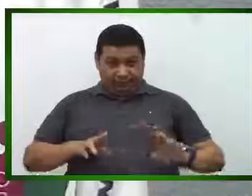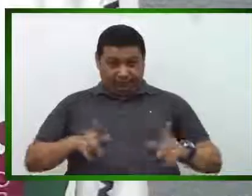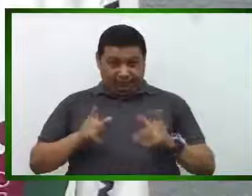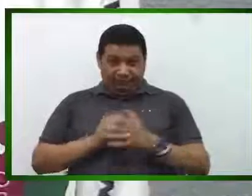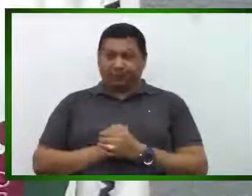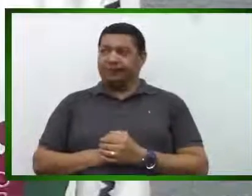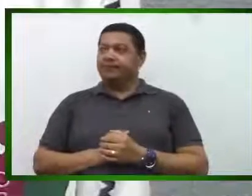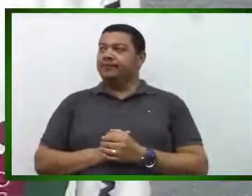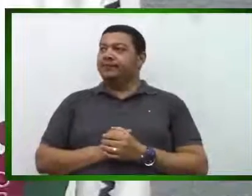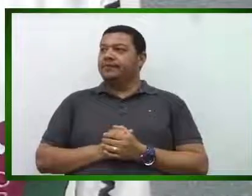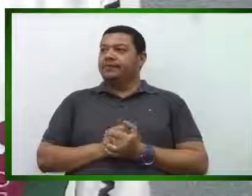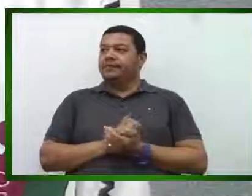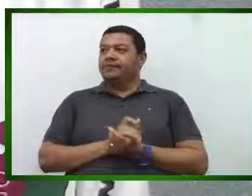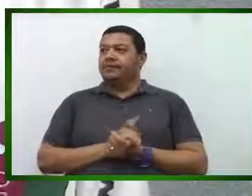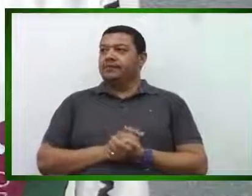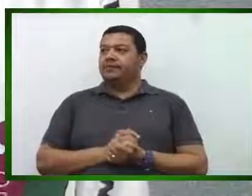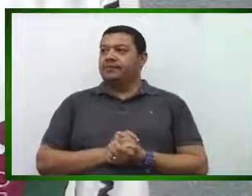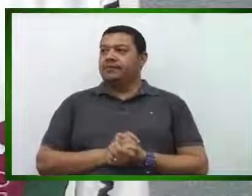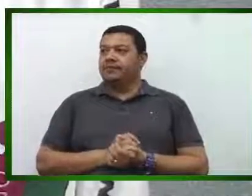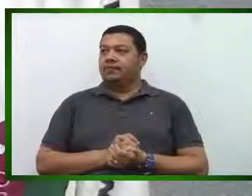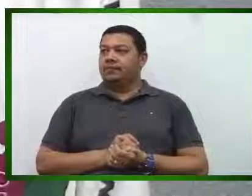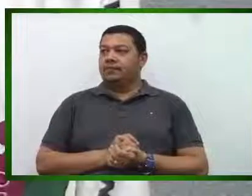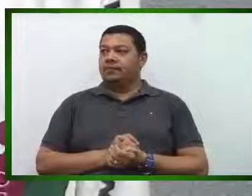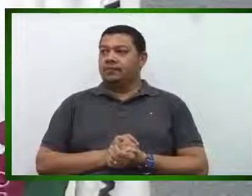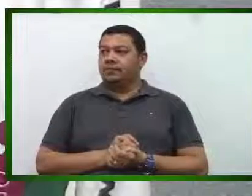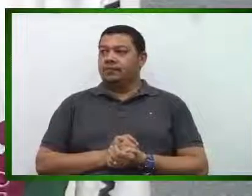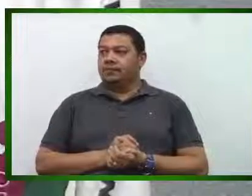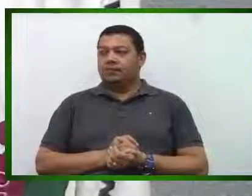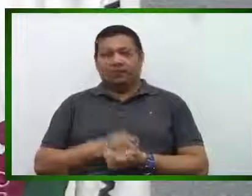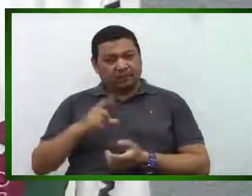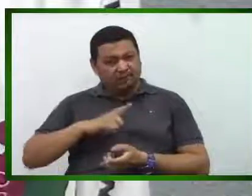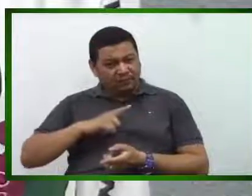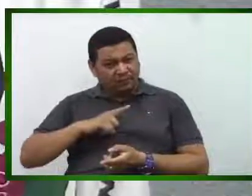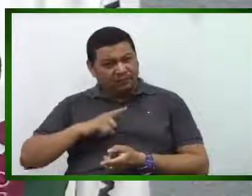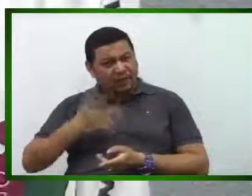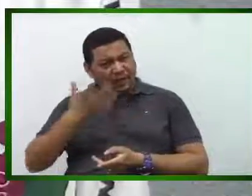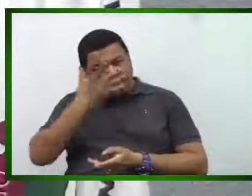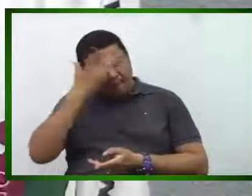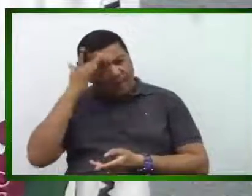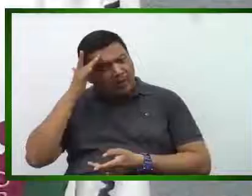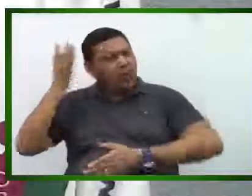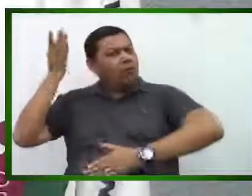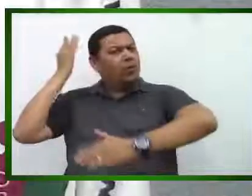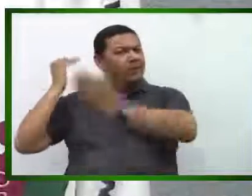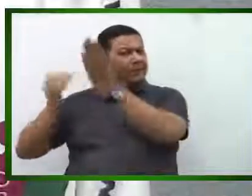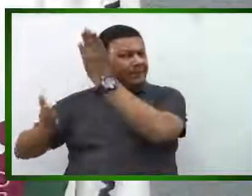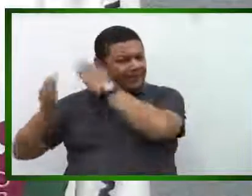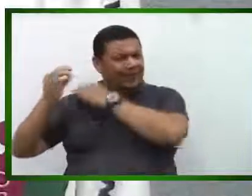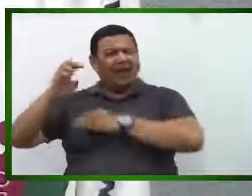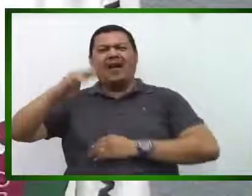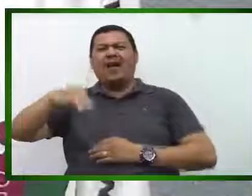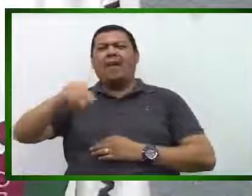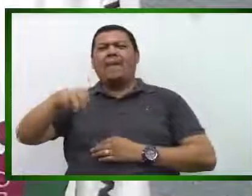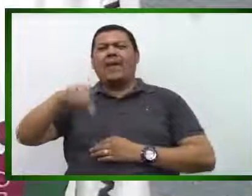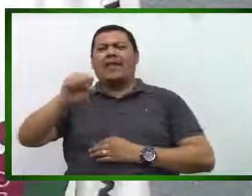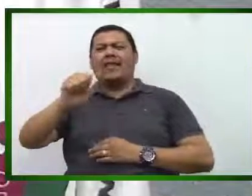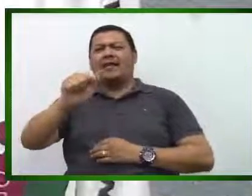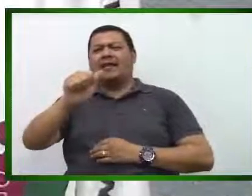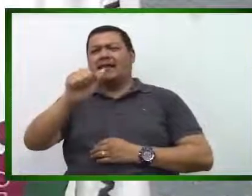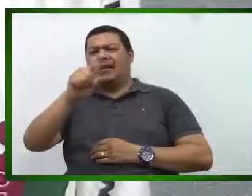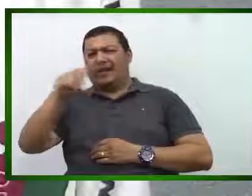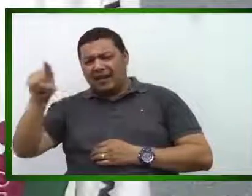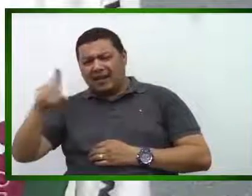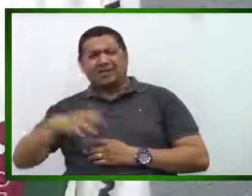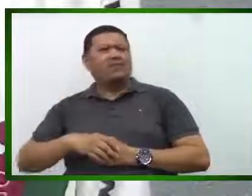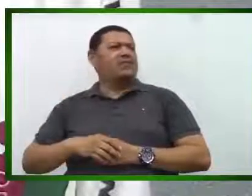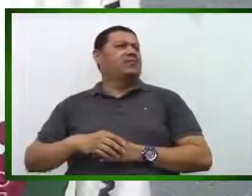diferente, que vem trazendo as imagens dos antepassados, do mensalão, da corrupção, da cadeia